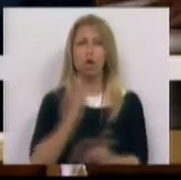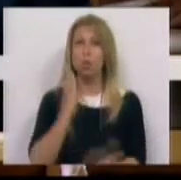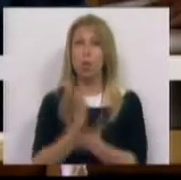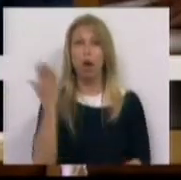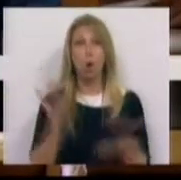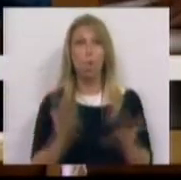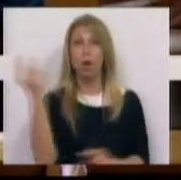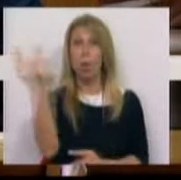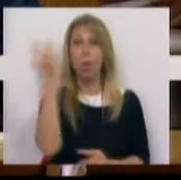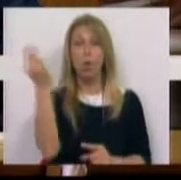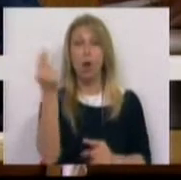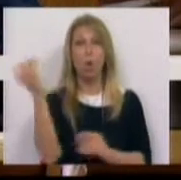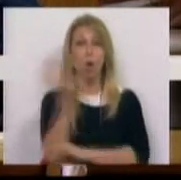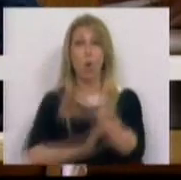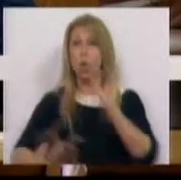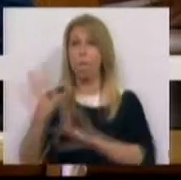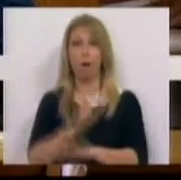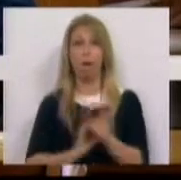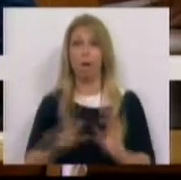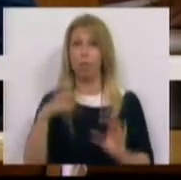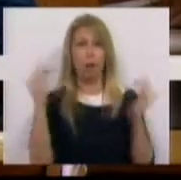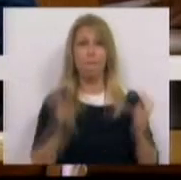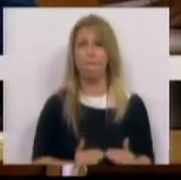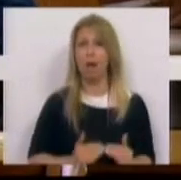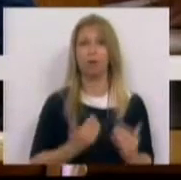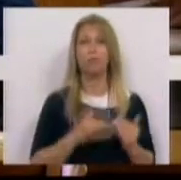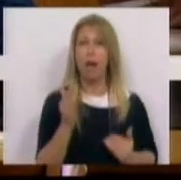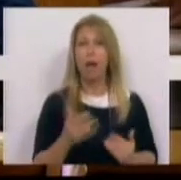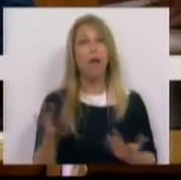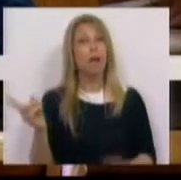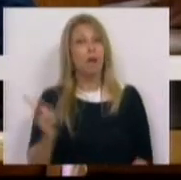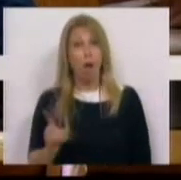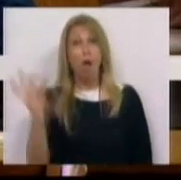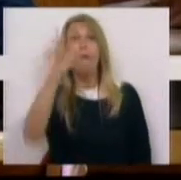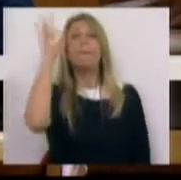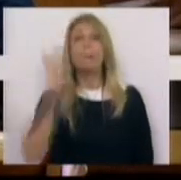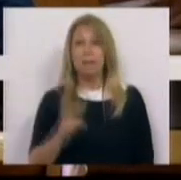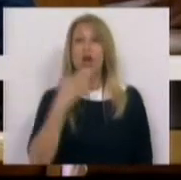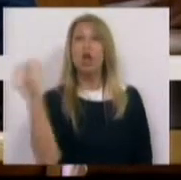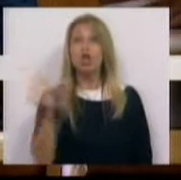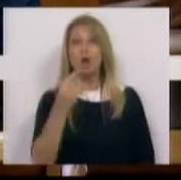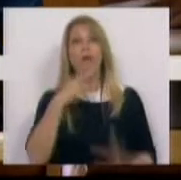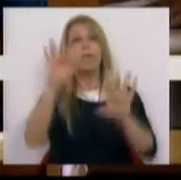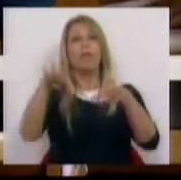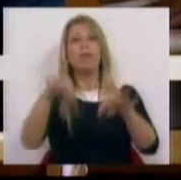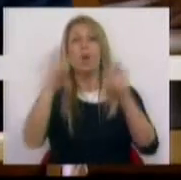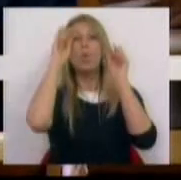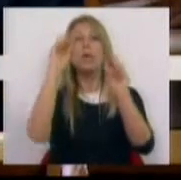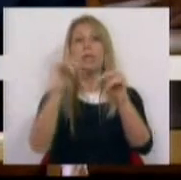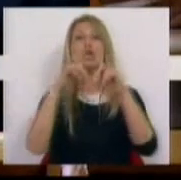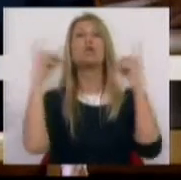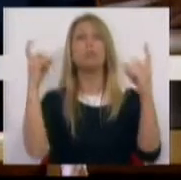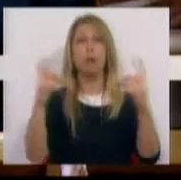União Europeia. Não. A percentagem de jovens que não conclui o ensino secundário é muito mais